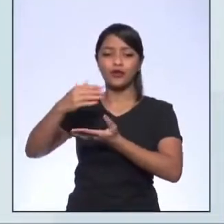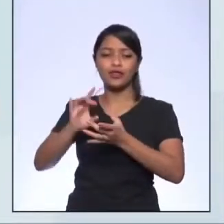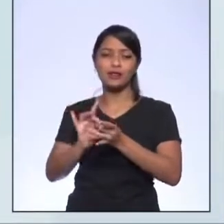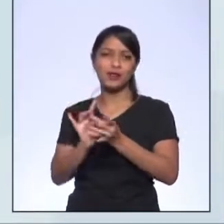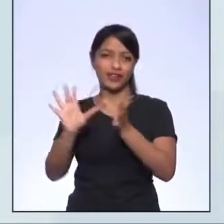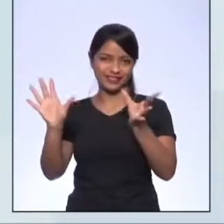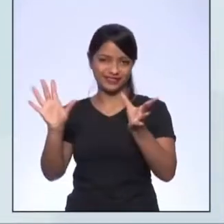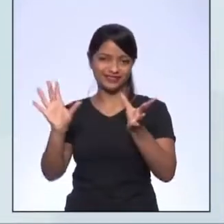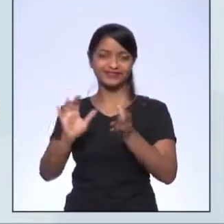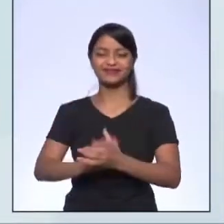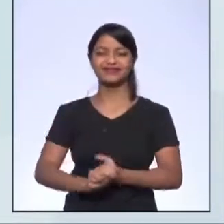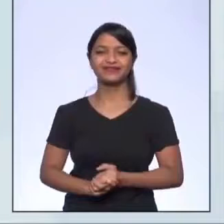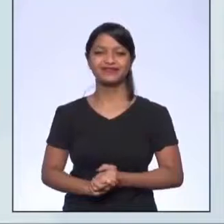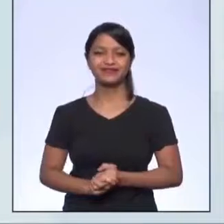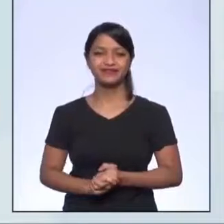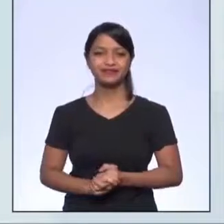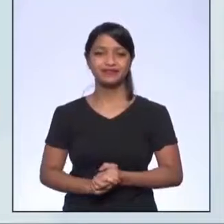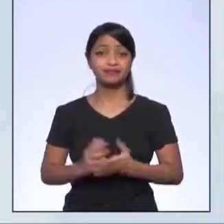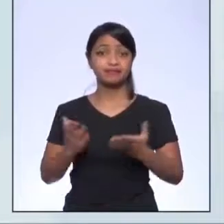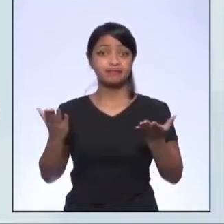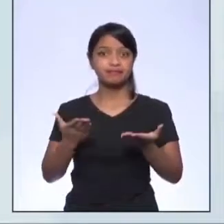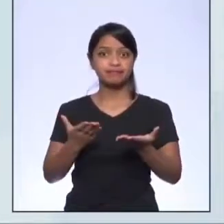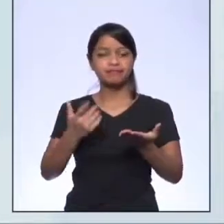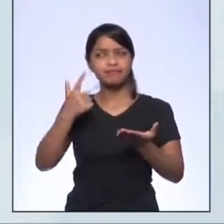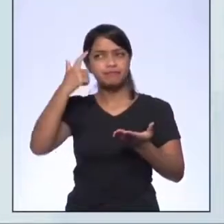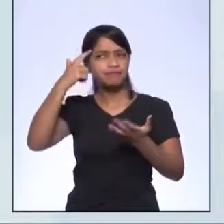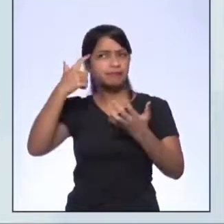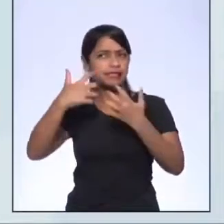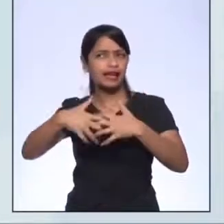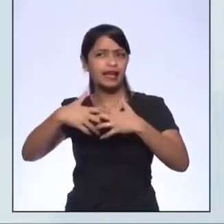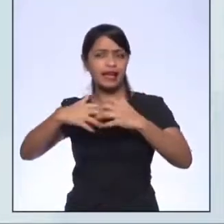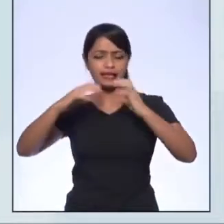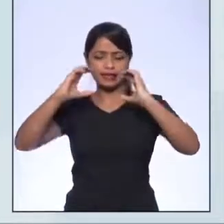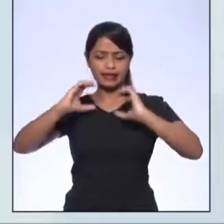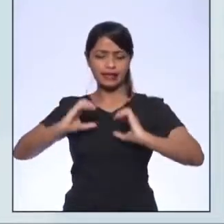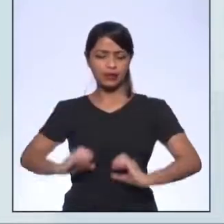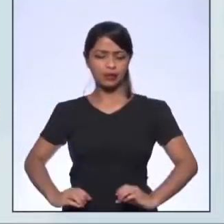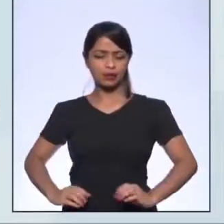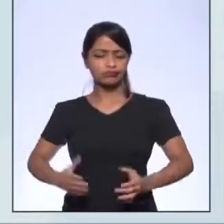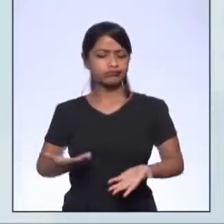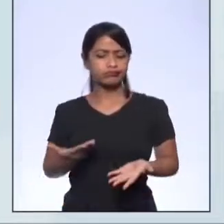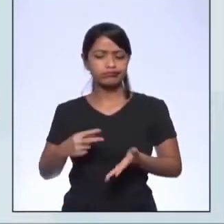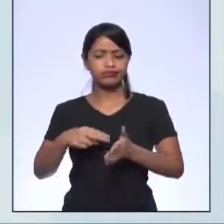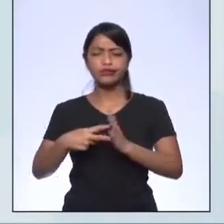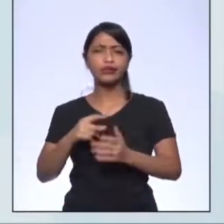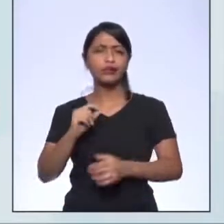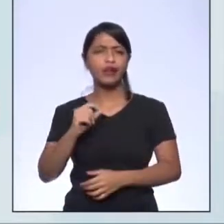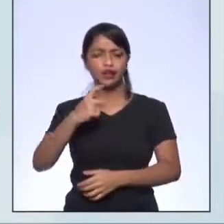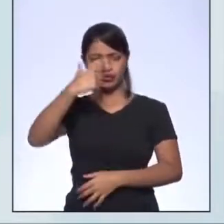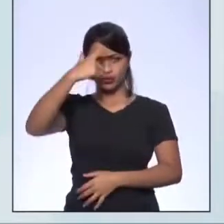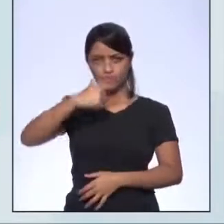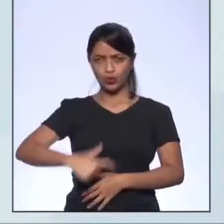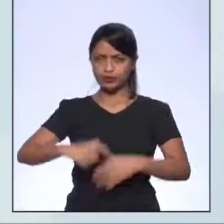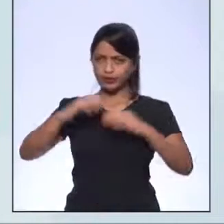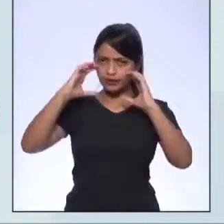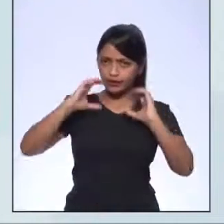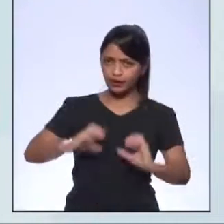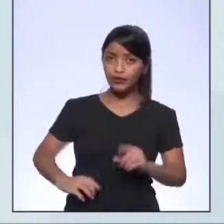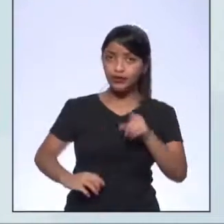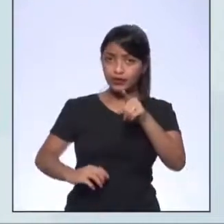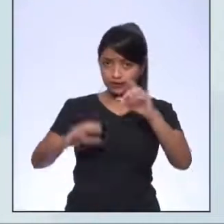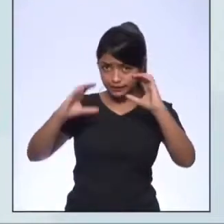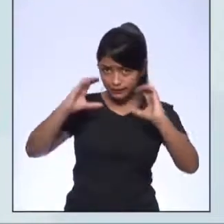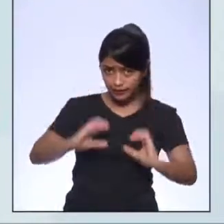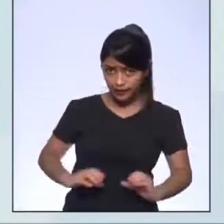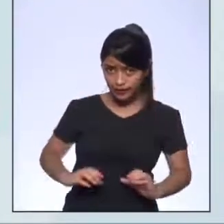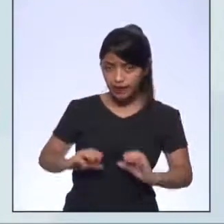E agora vamos pensar sobre o que é ser um cidadão, né? Se vocês são cidadãos, você e sua família são cidadãos?